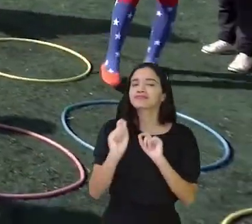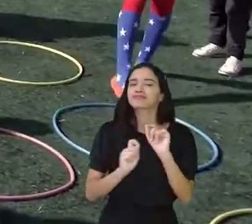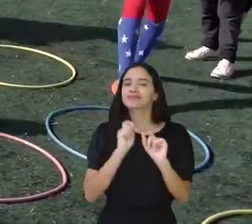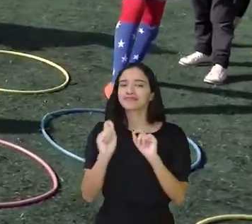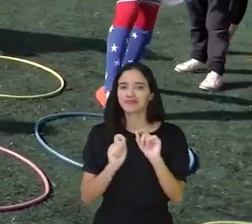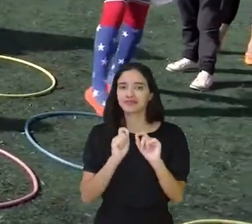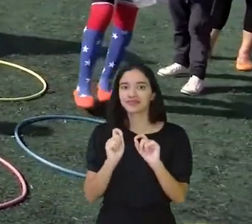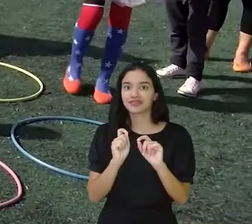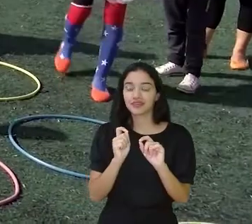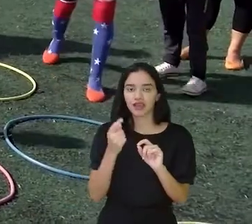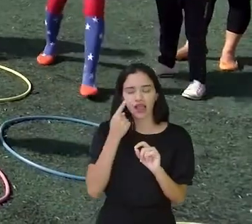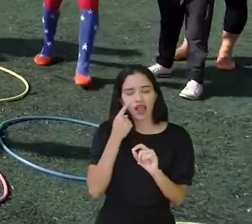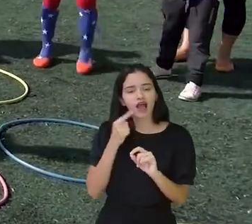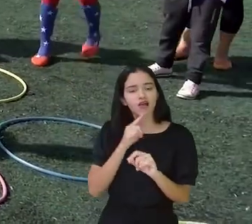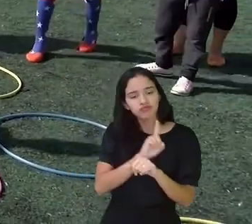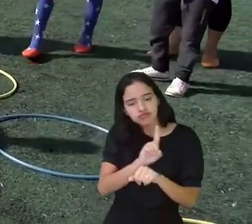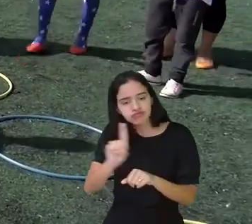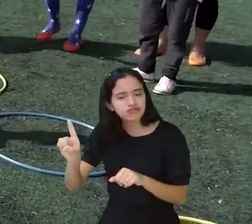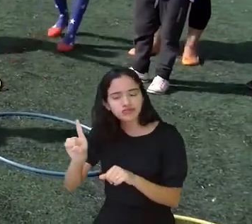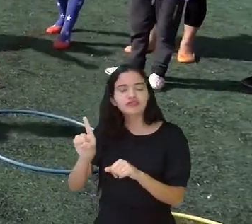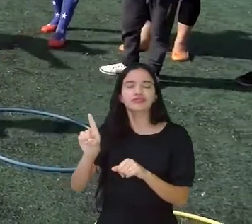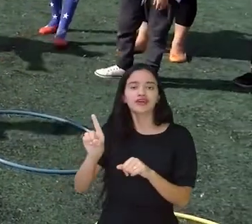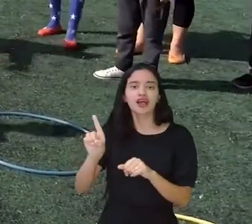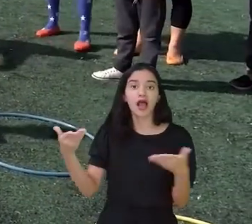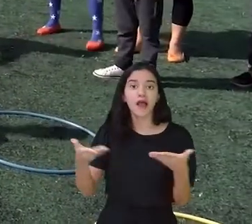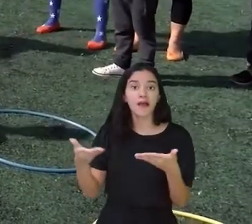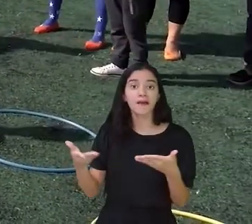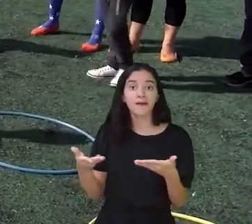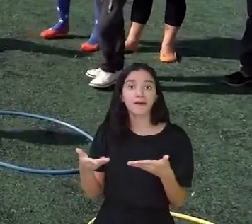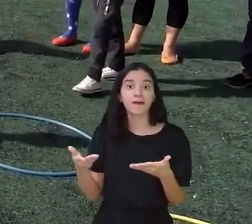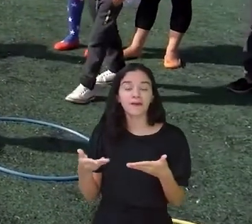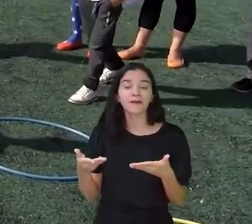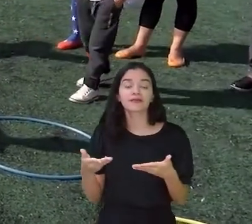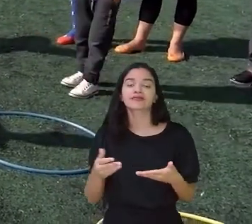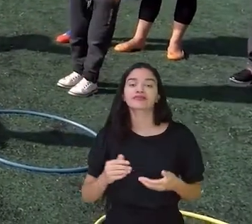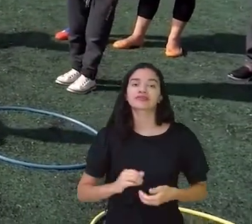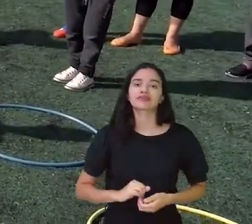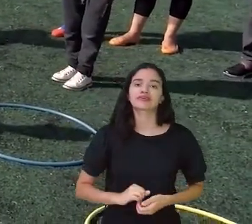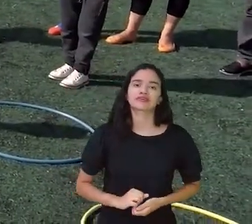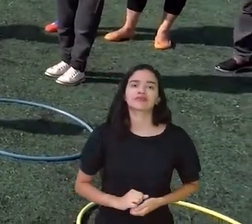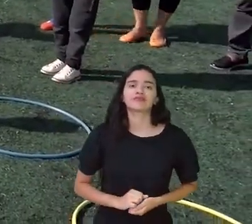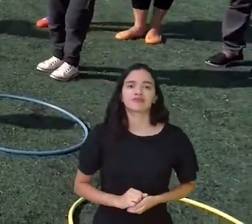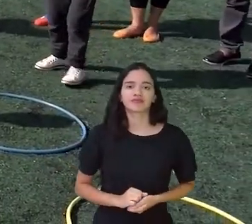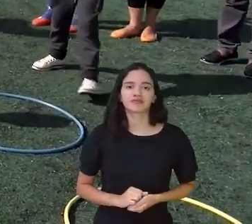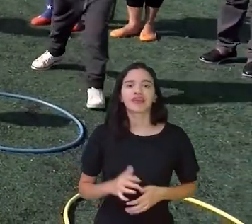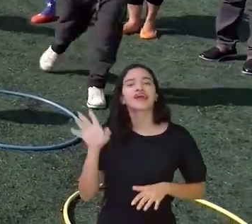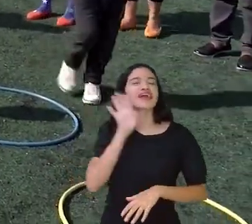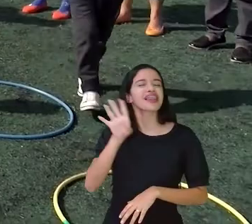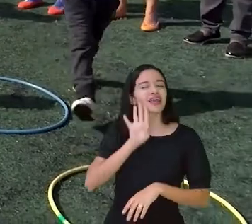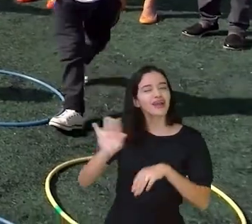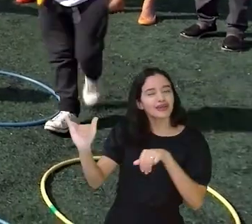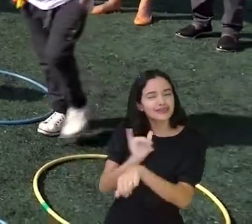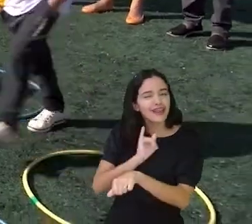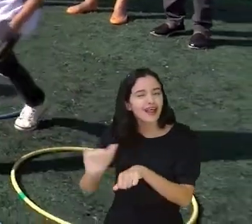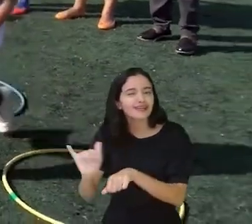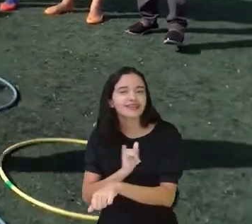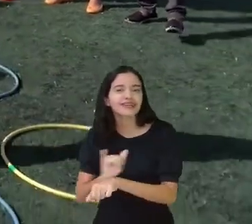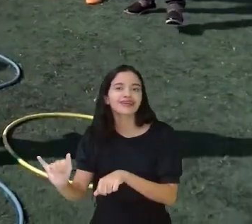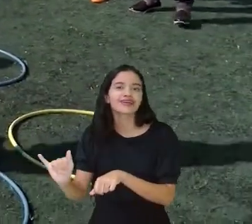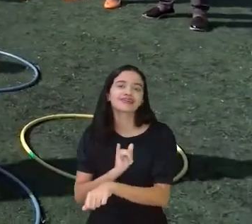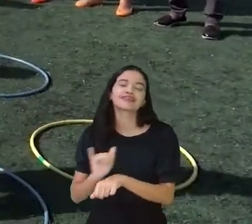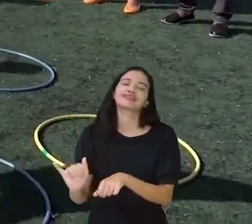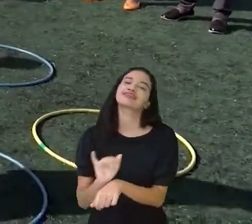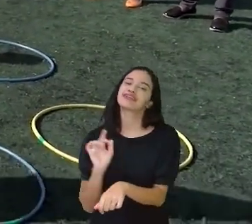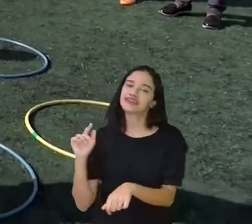Vá. Vá pra lá. Posição. Aí outra pessoa lá agora. Posso vai, Nicolas. Pode mudar, né? Bem legal, bem estratégico. Eu lembro da gente, da estratégia